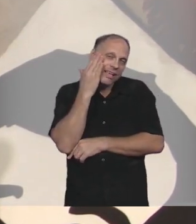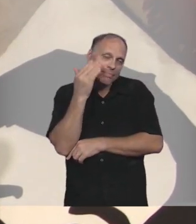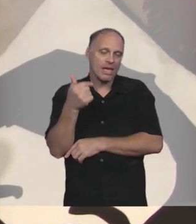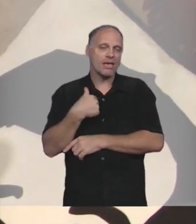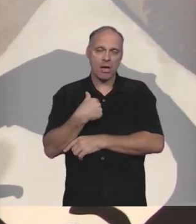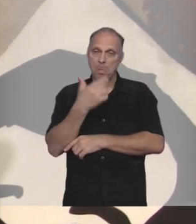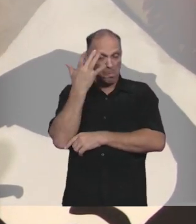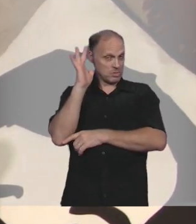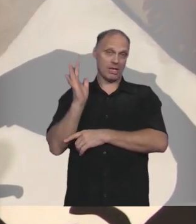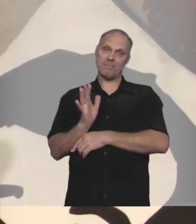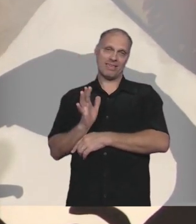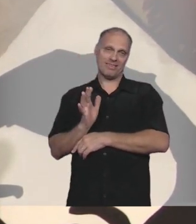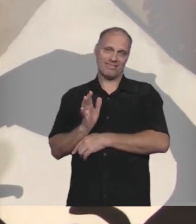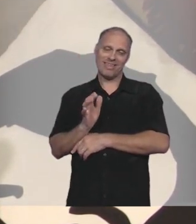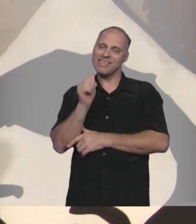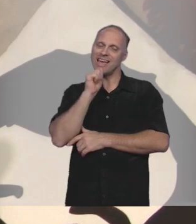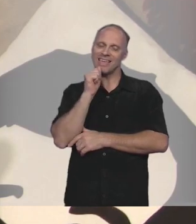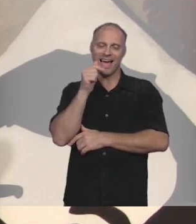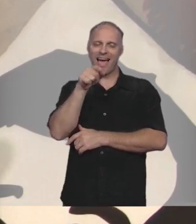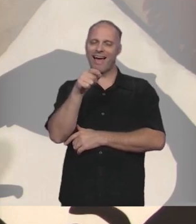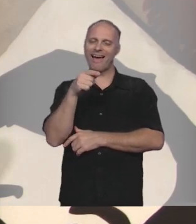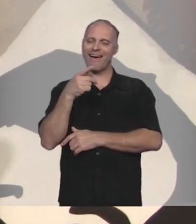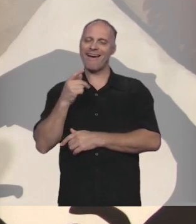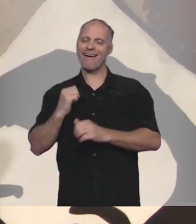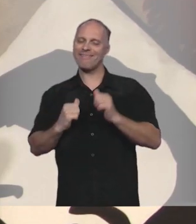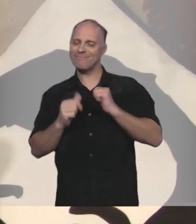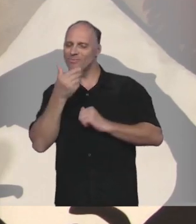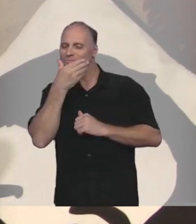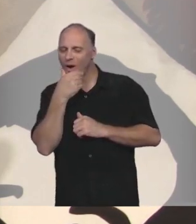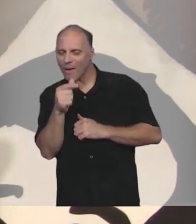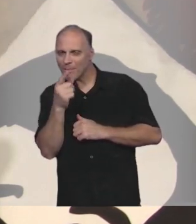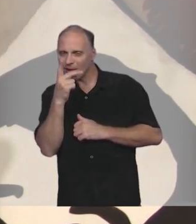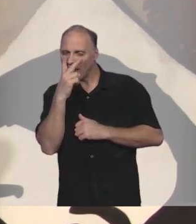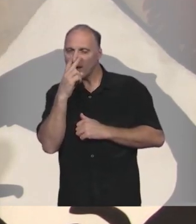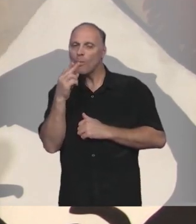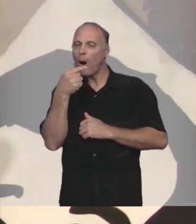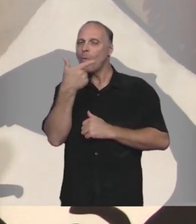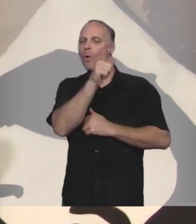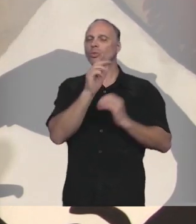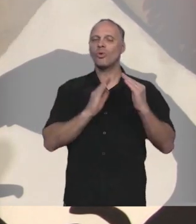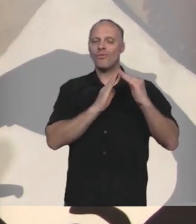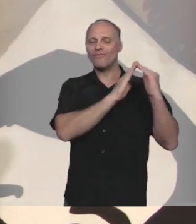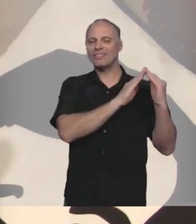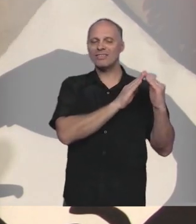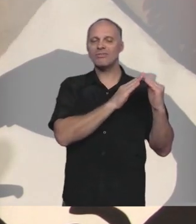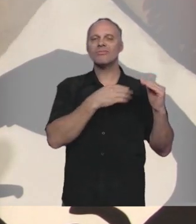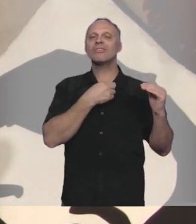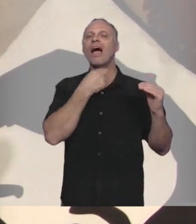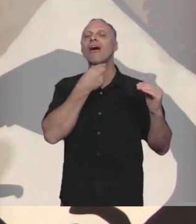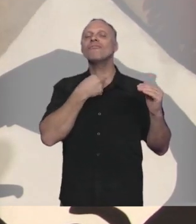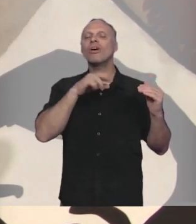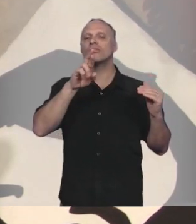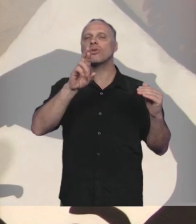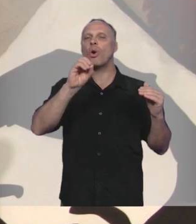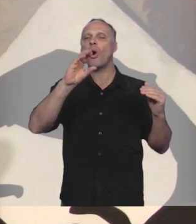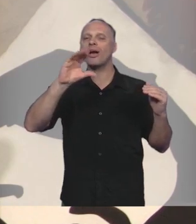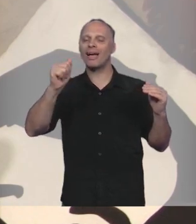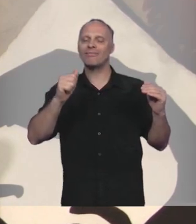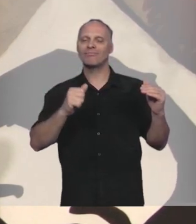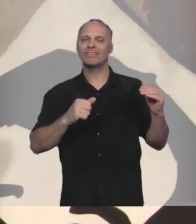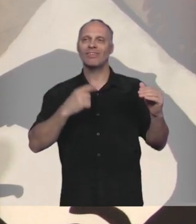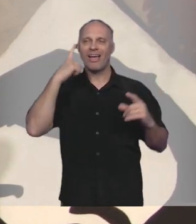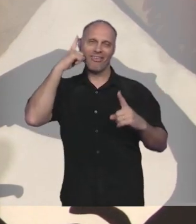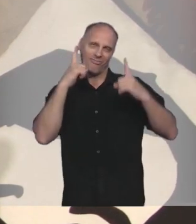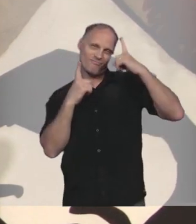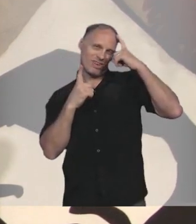com um vizinho meu que fala com a voz rouca, que faz expressões, ele fala mais com o rosto do que com o